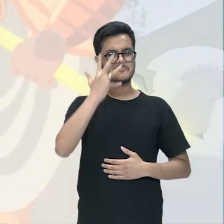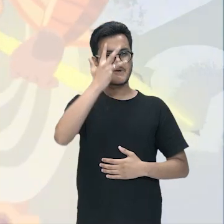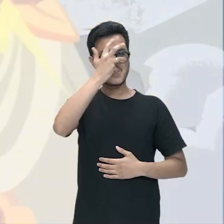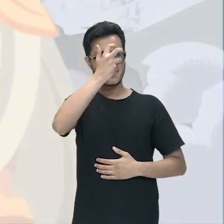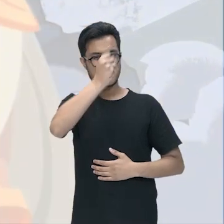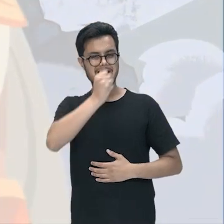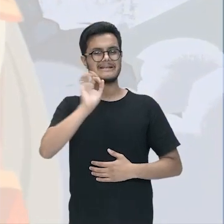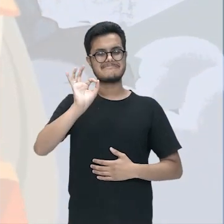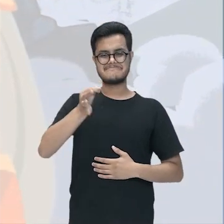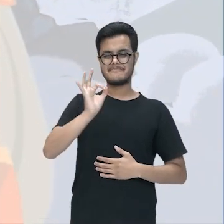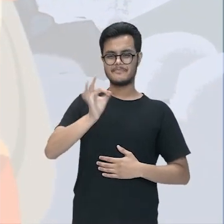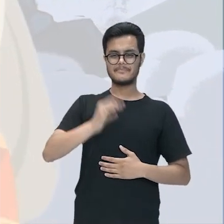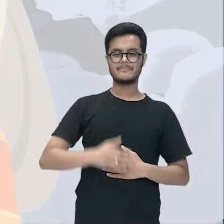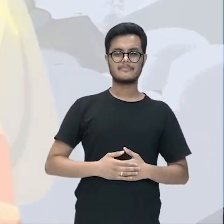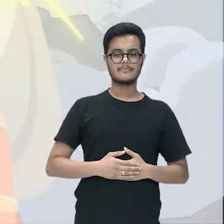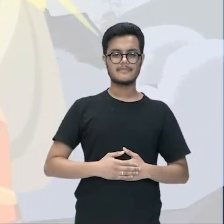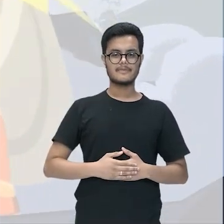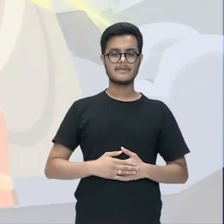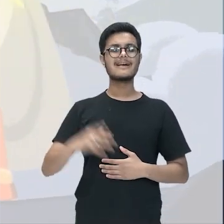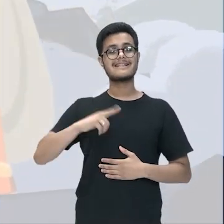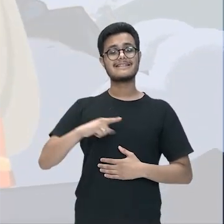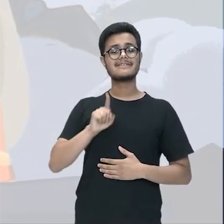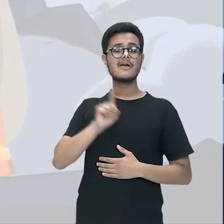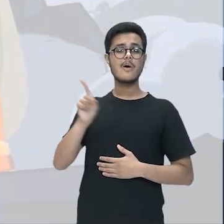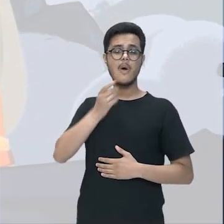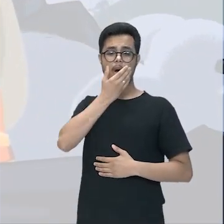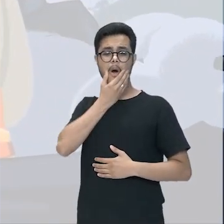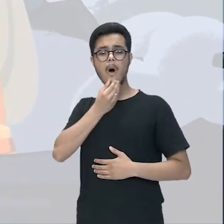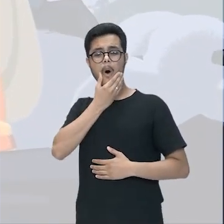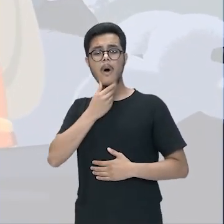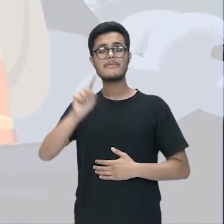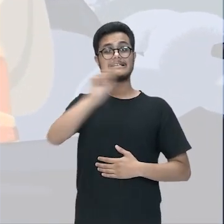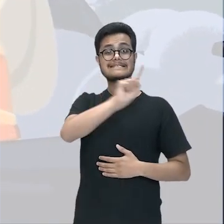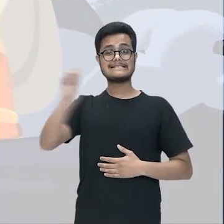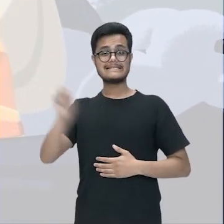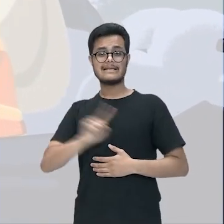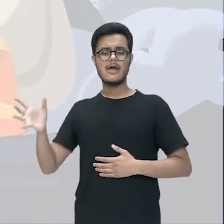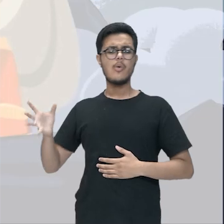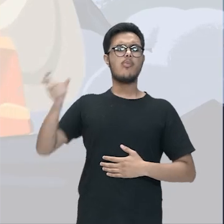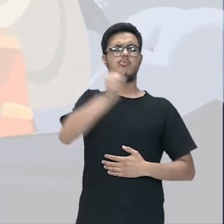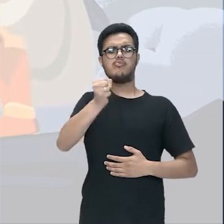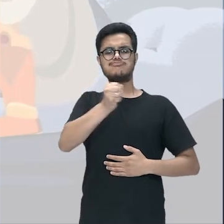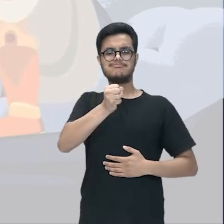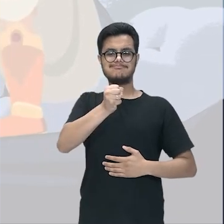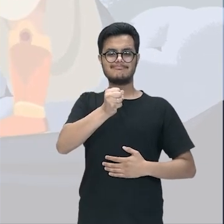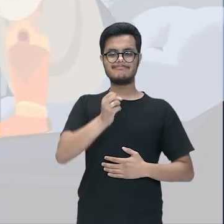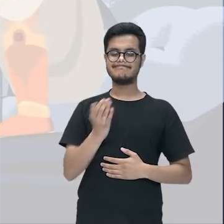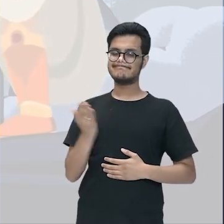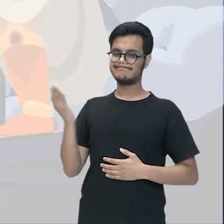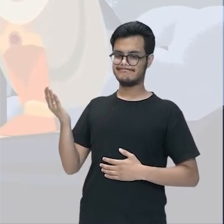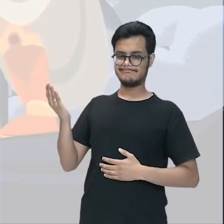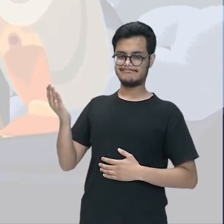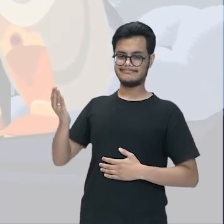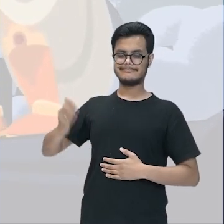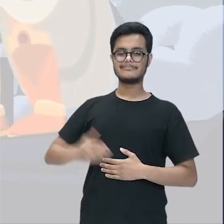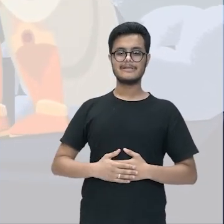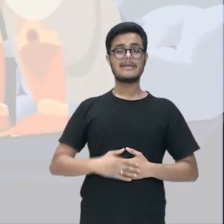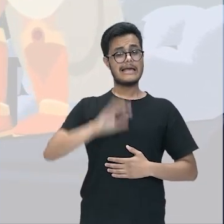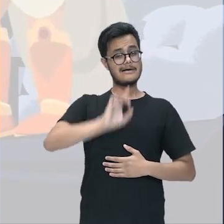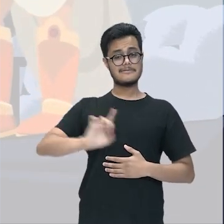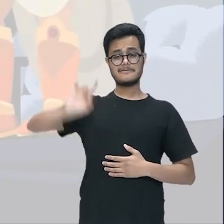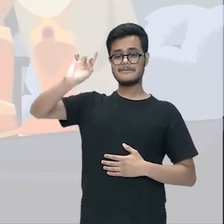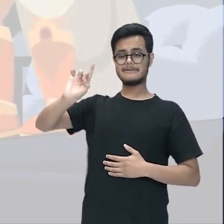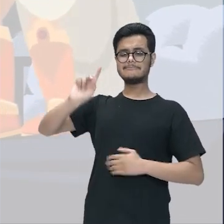bonitinho. Temos então aí, né, os Zeus no Monte Olimpo, tá? Que era onde os deuses